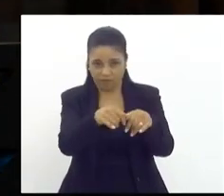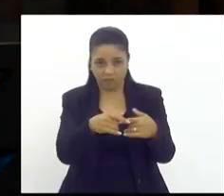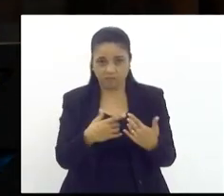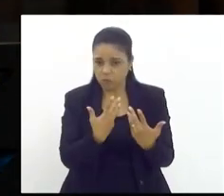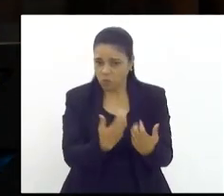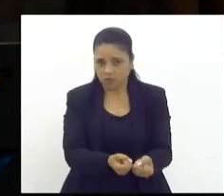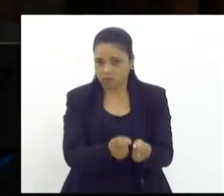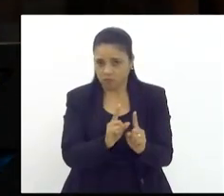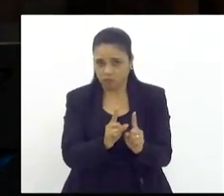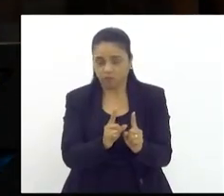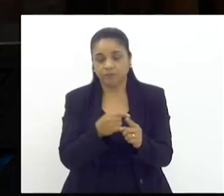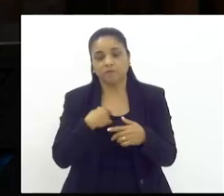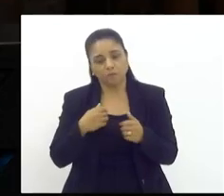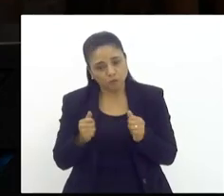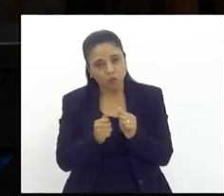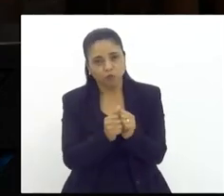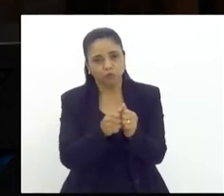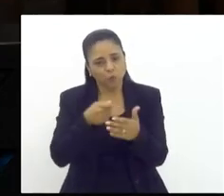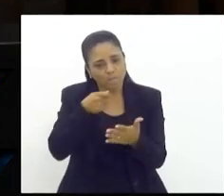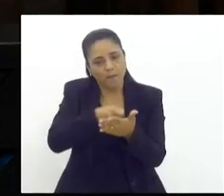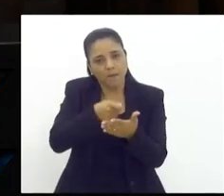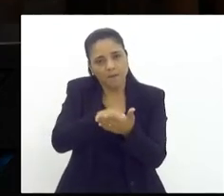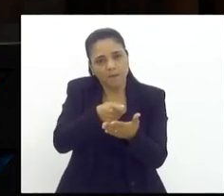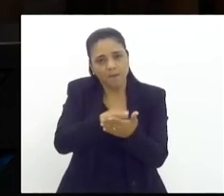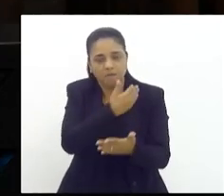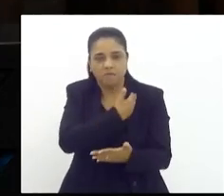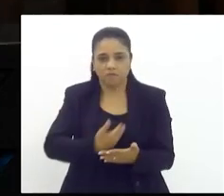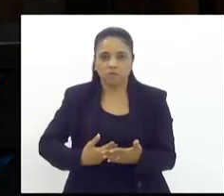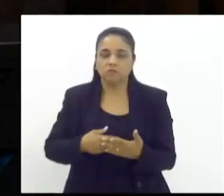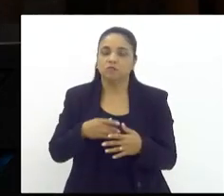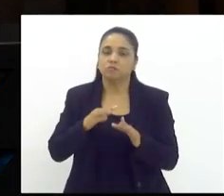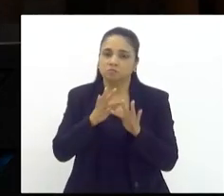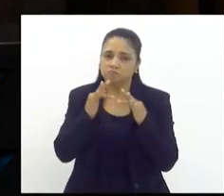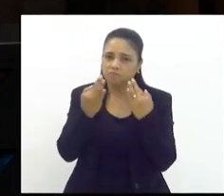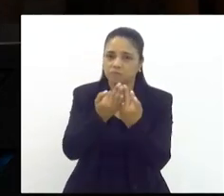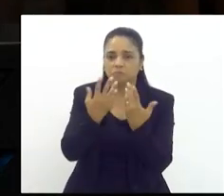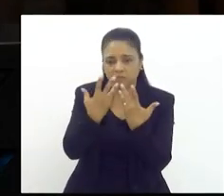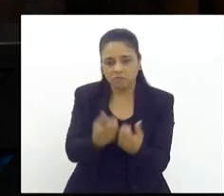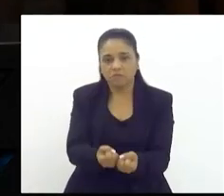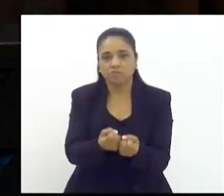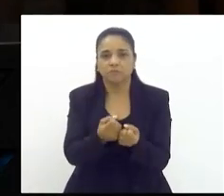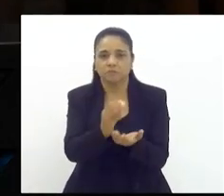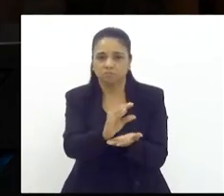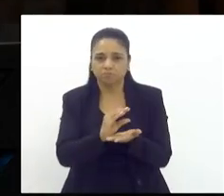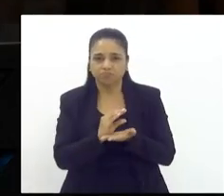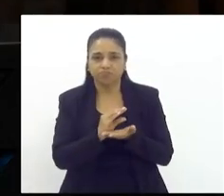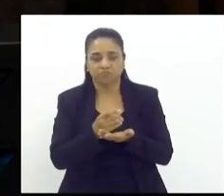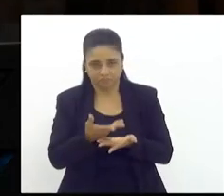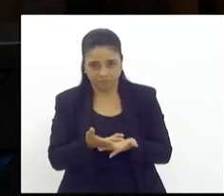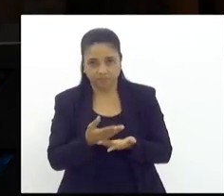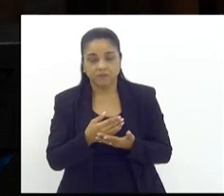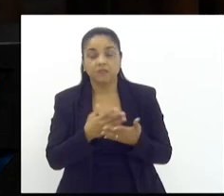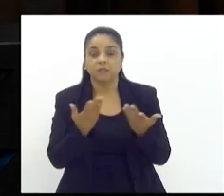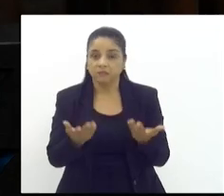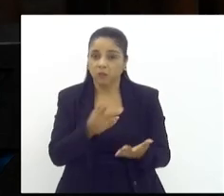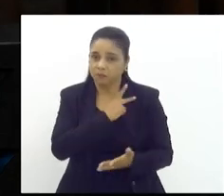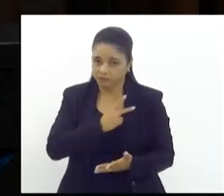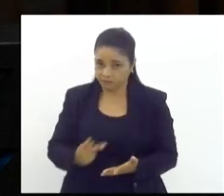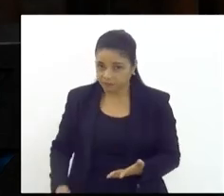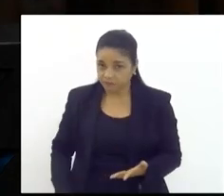para que ele pague o que deve as pessoas precisam receber por fim Presidente